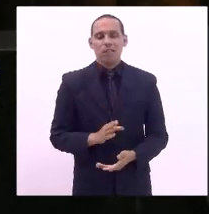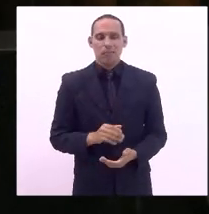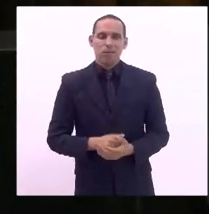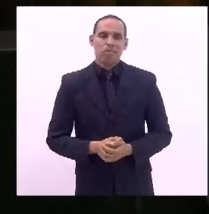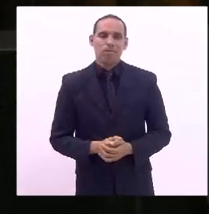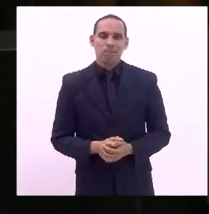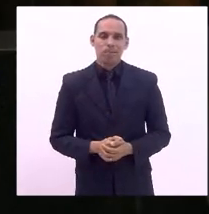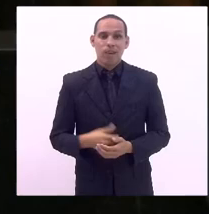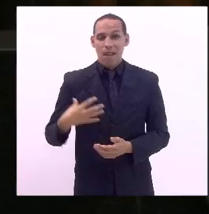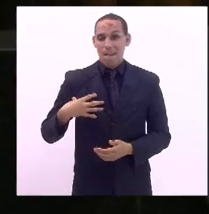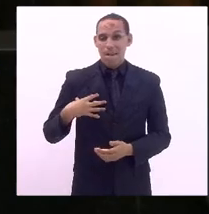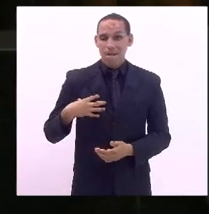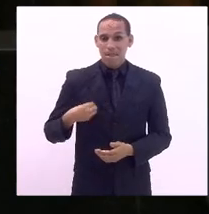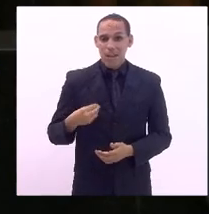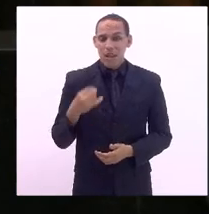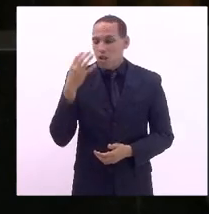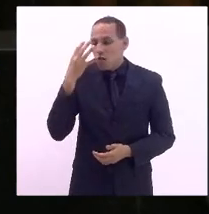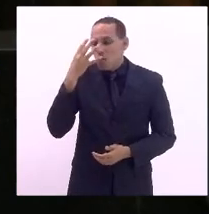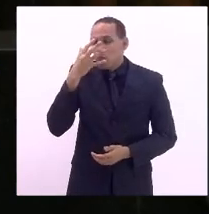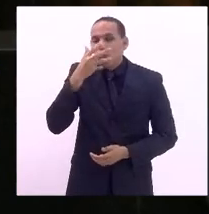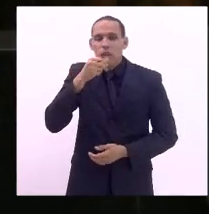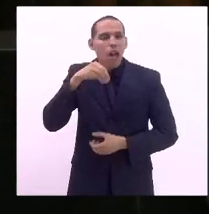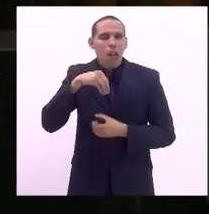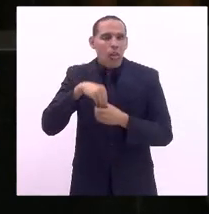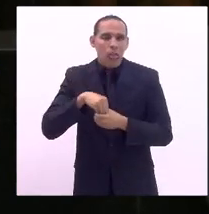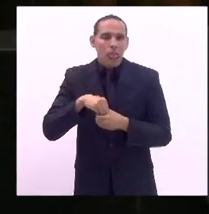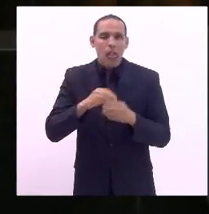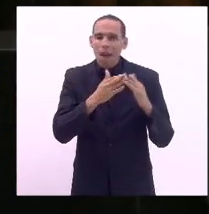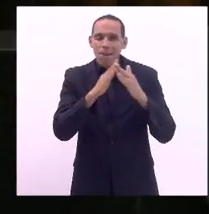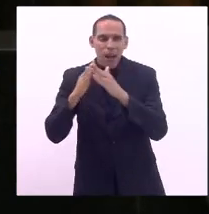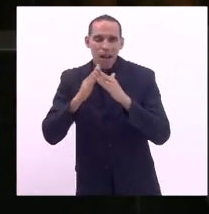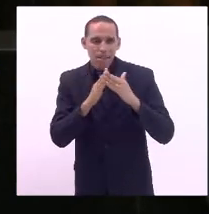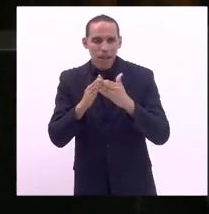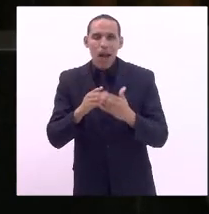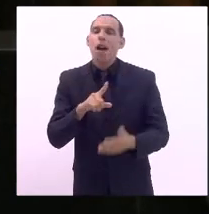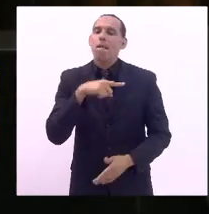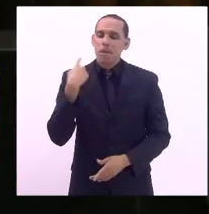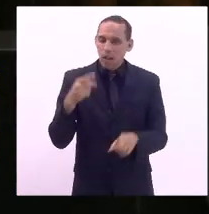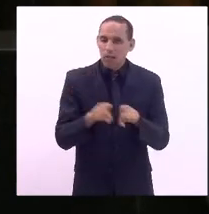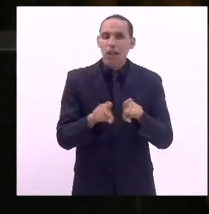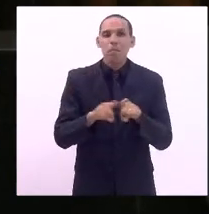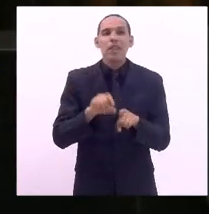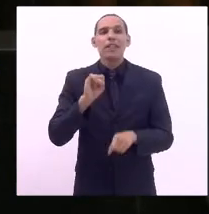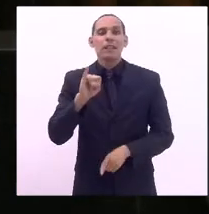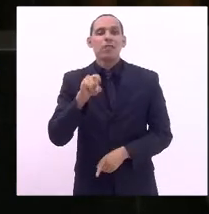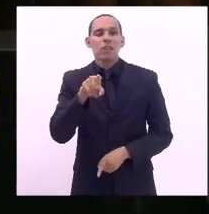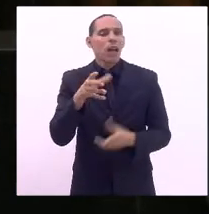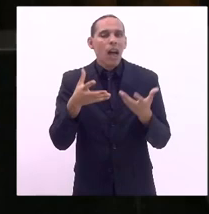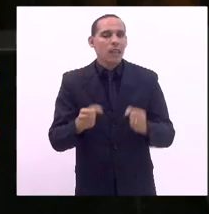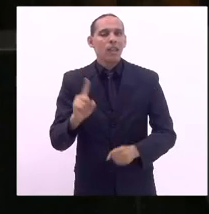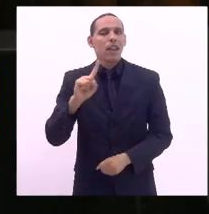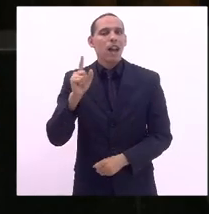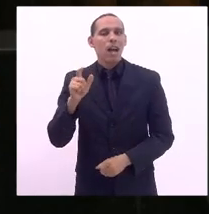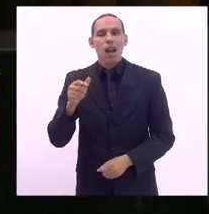Ter uma filhinha bonitinha na favela dá pena de morte no Brasil se você não concordar que o